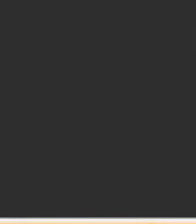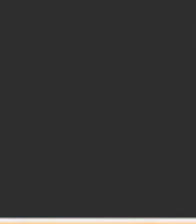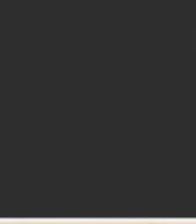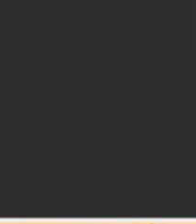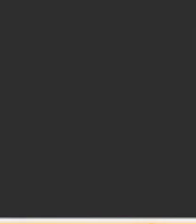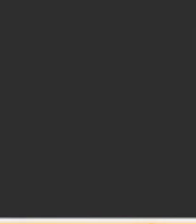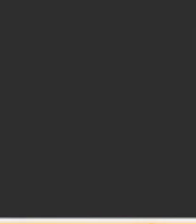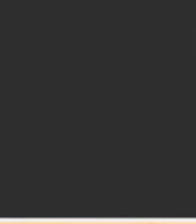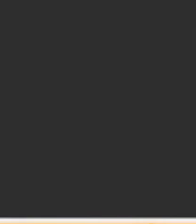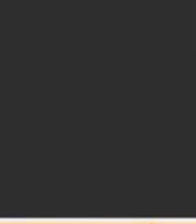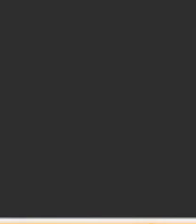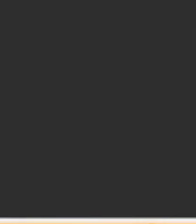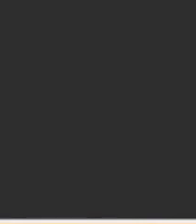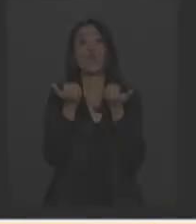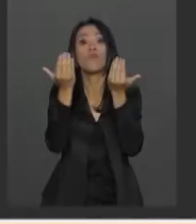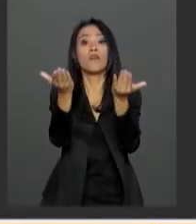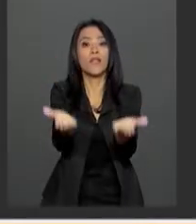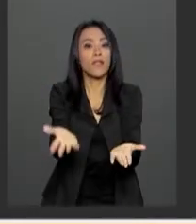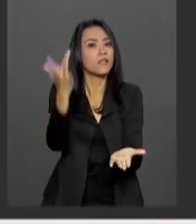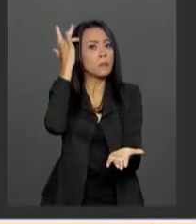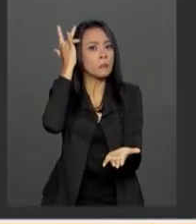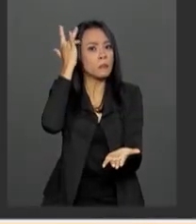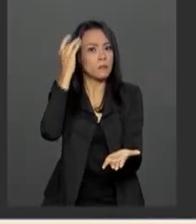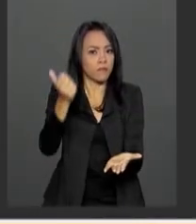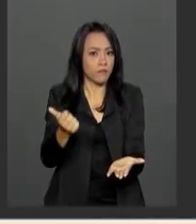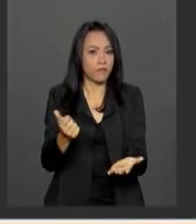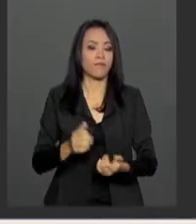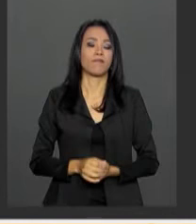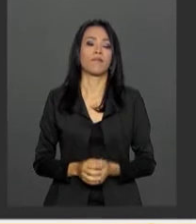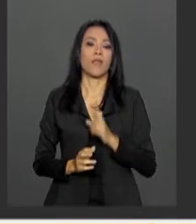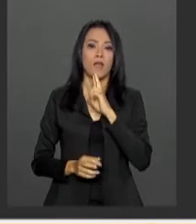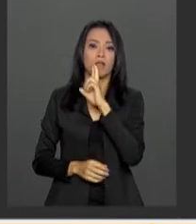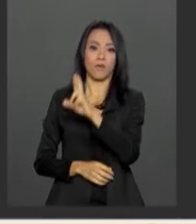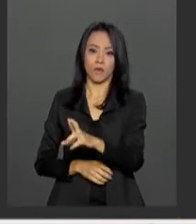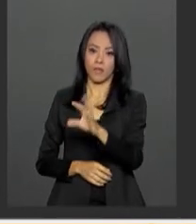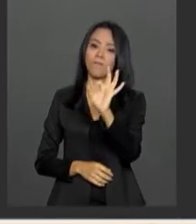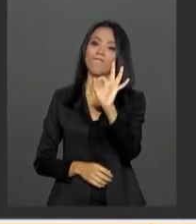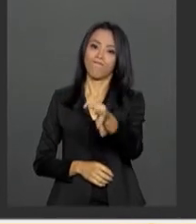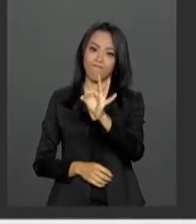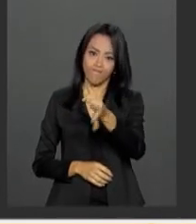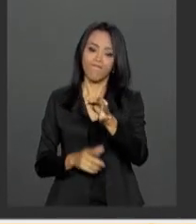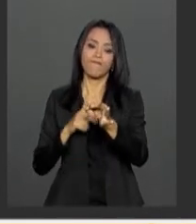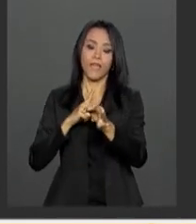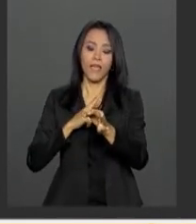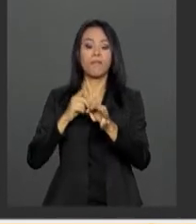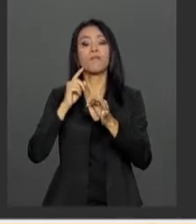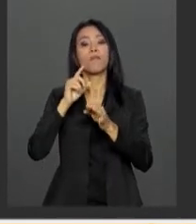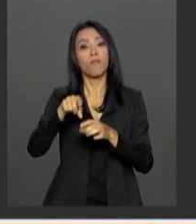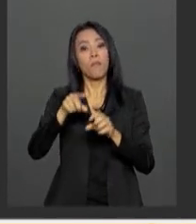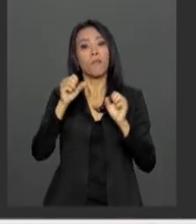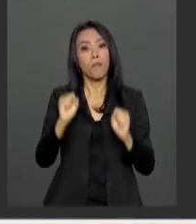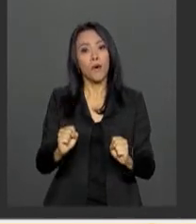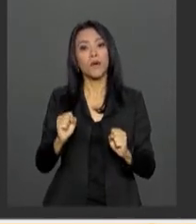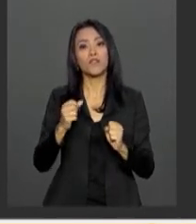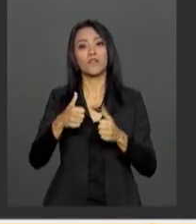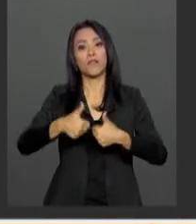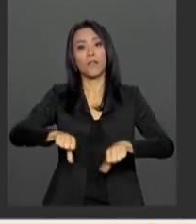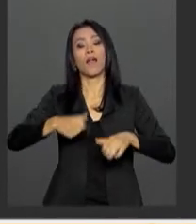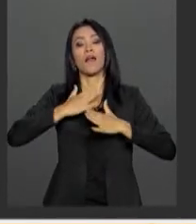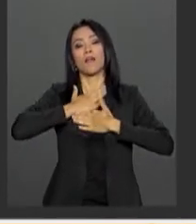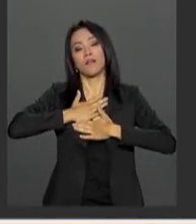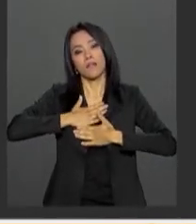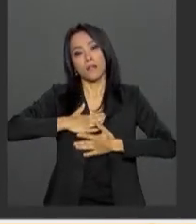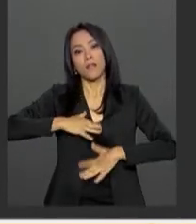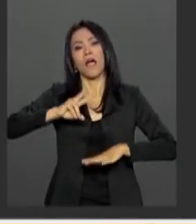e oferece um serviço de qualidade com certeza a maioria pode ficar muito tranquila que a manutenção é muito fácil a troca dos